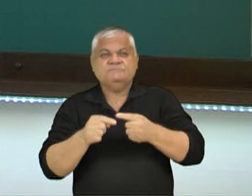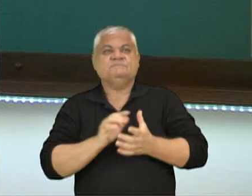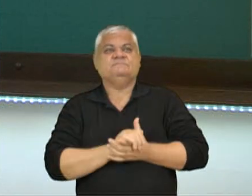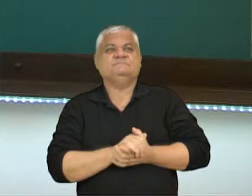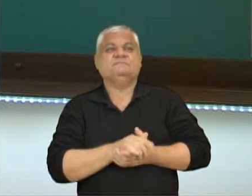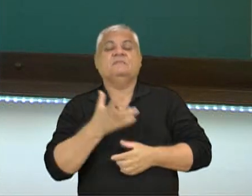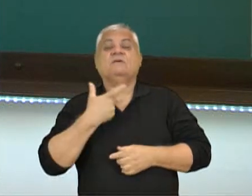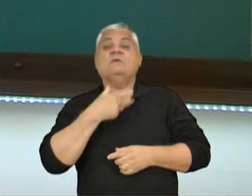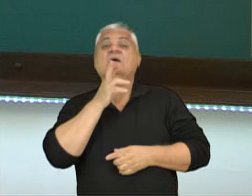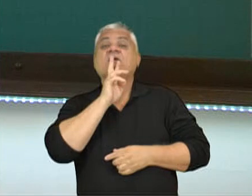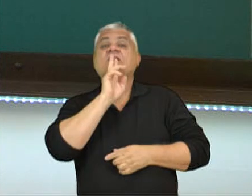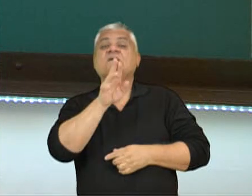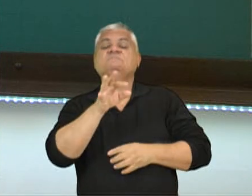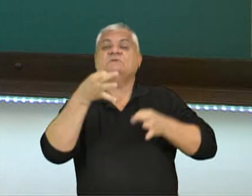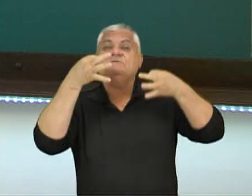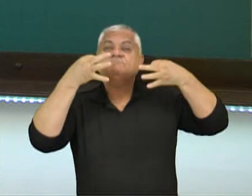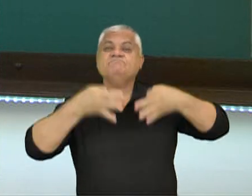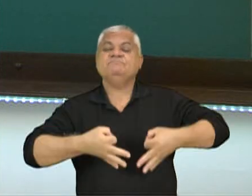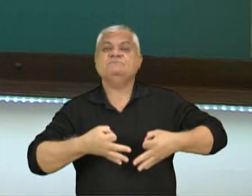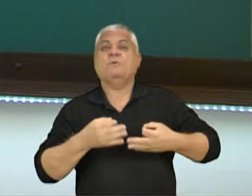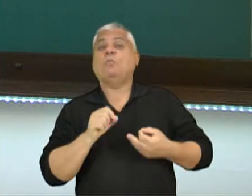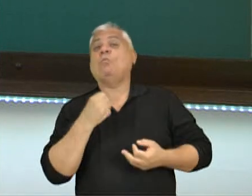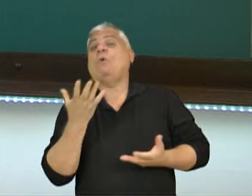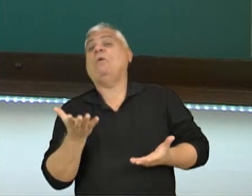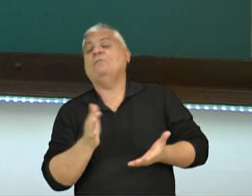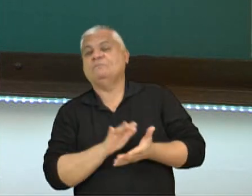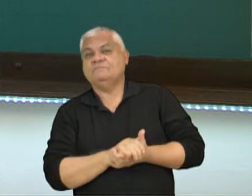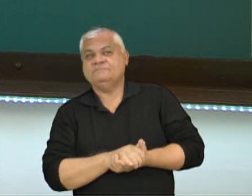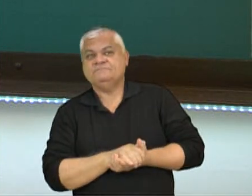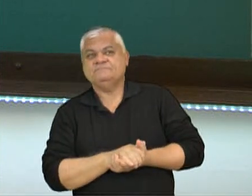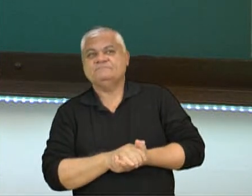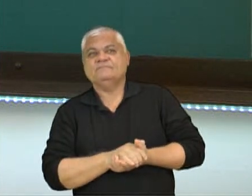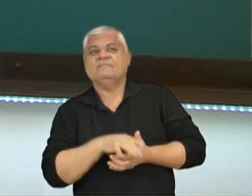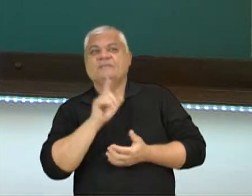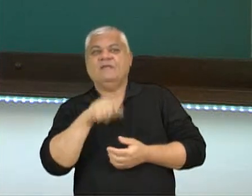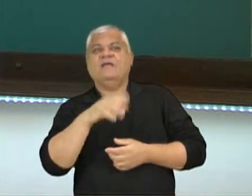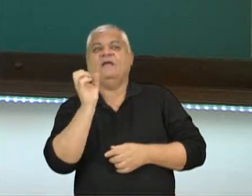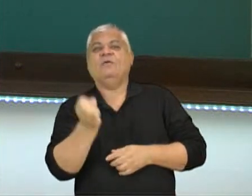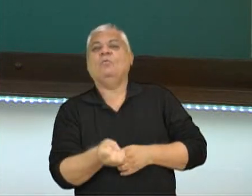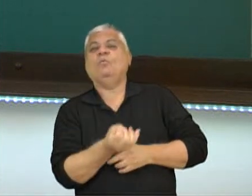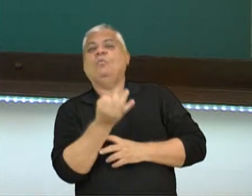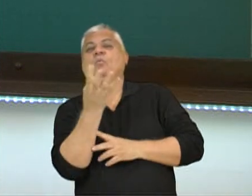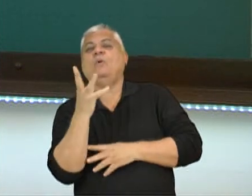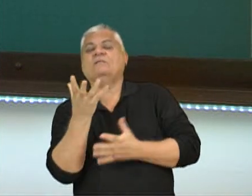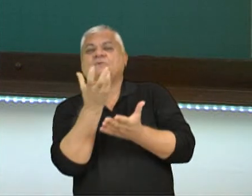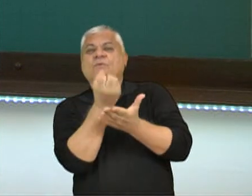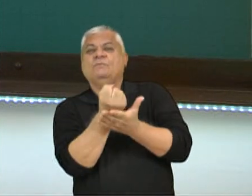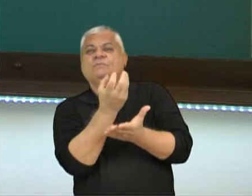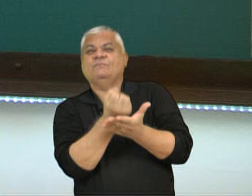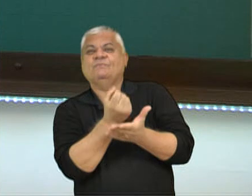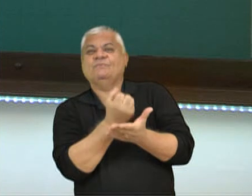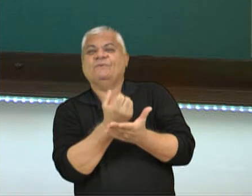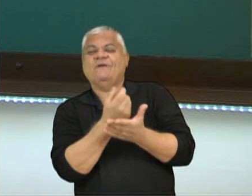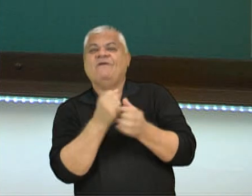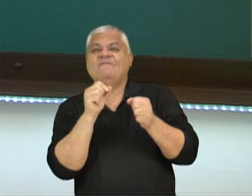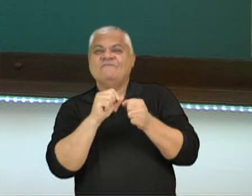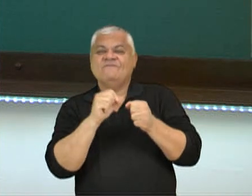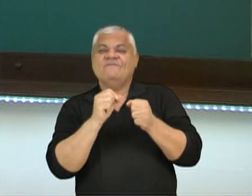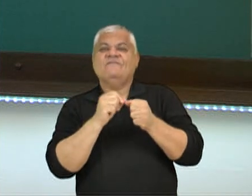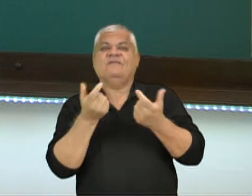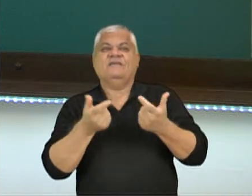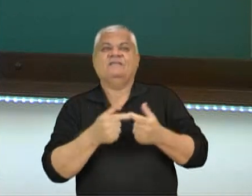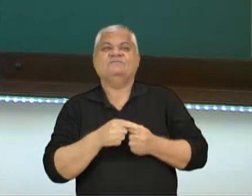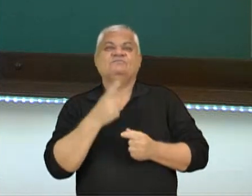a resposta mais acertada possível, né? Que são as quantidades de downloads, né? Que foram feitos no